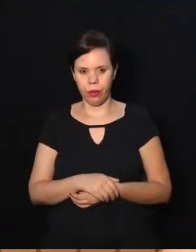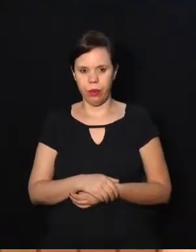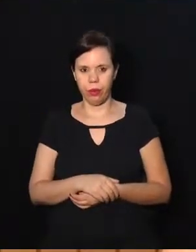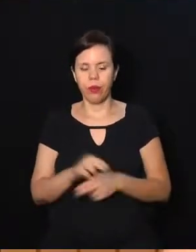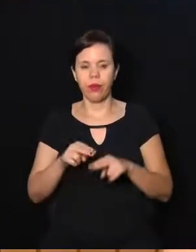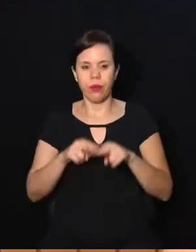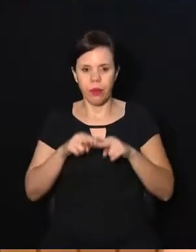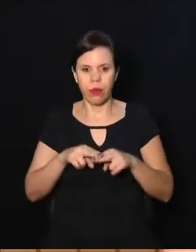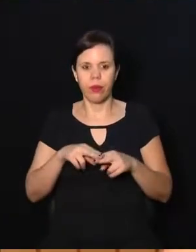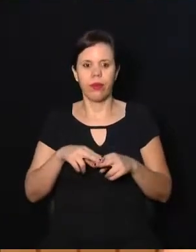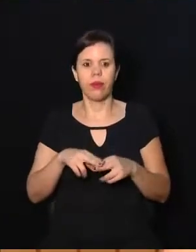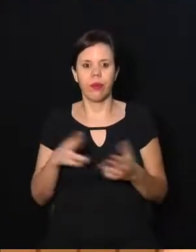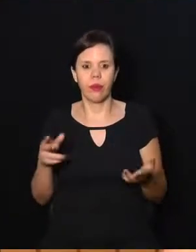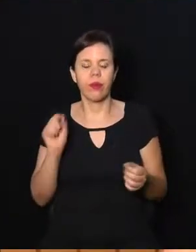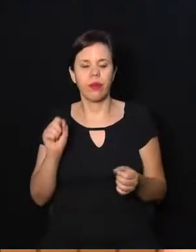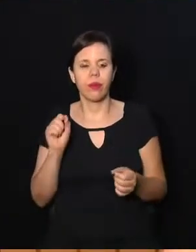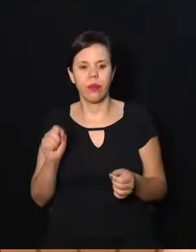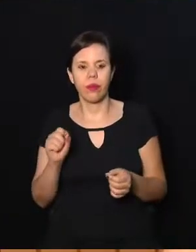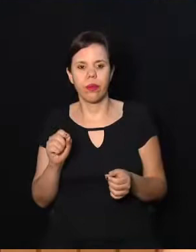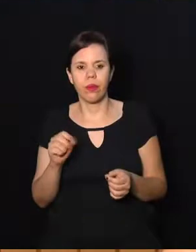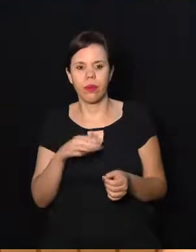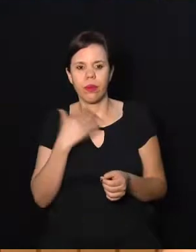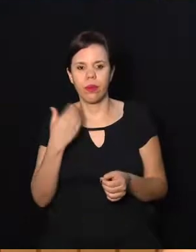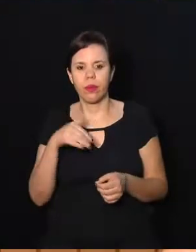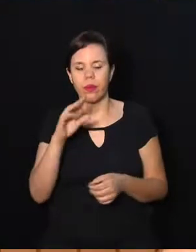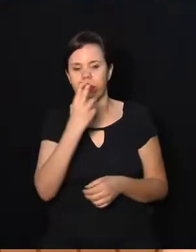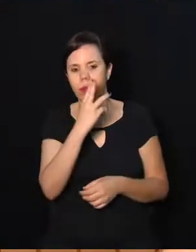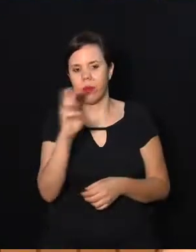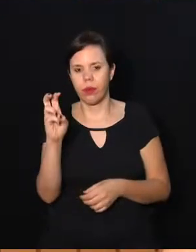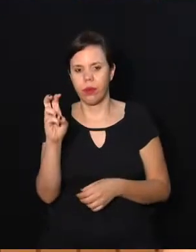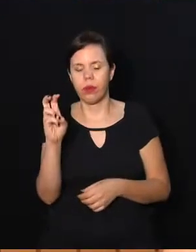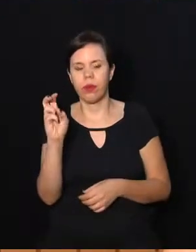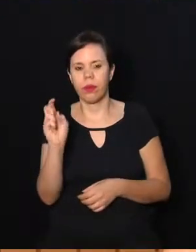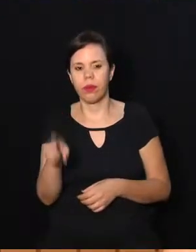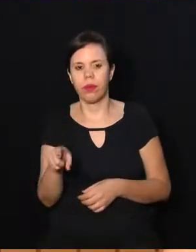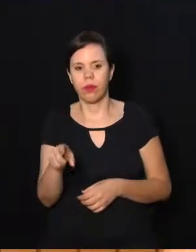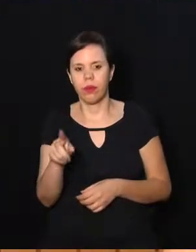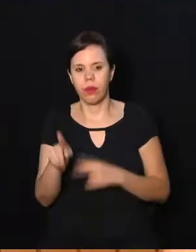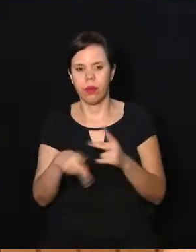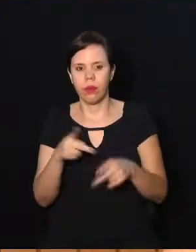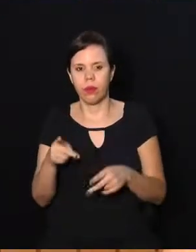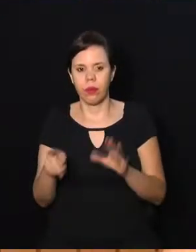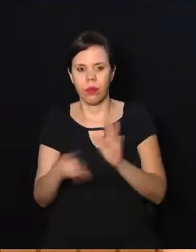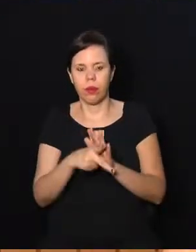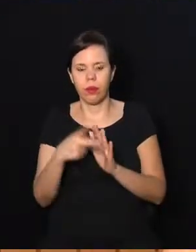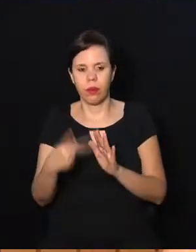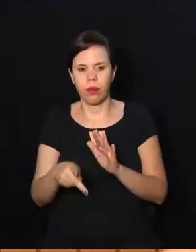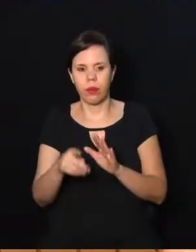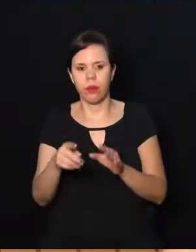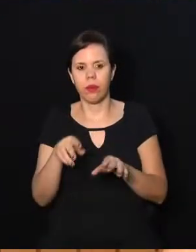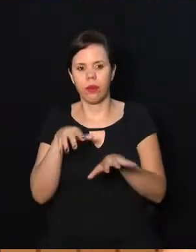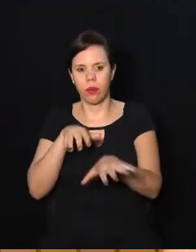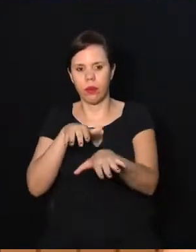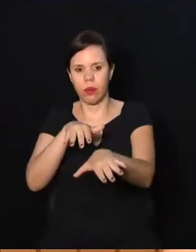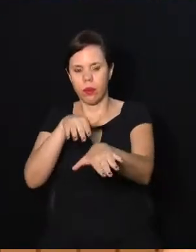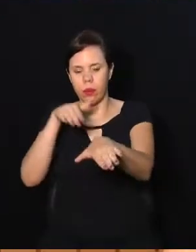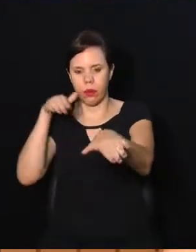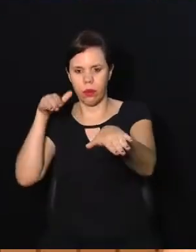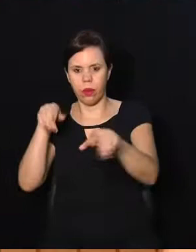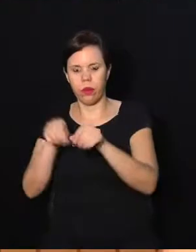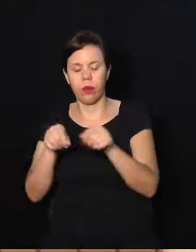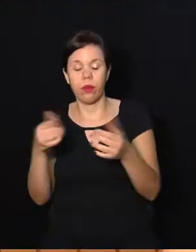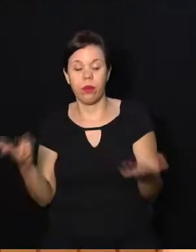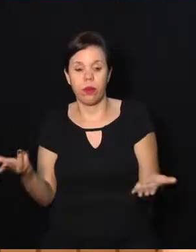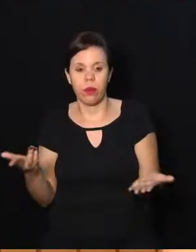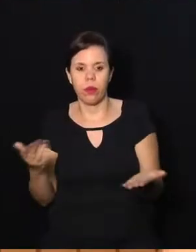por homicídio. Mais de 35 mil pessoas morreram por violência no trânsito. Então,